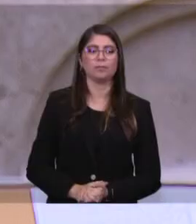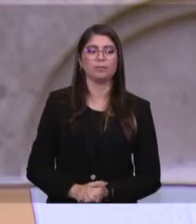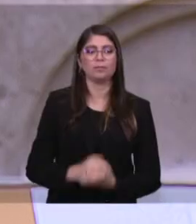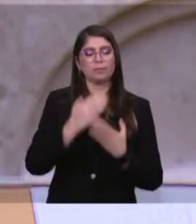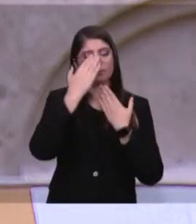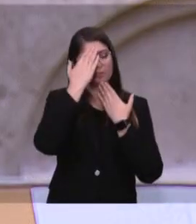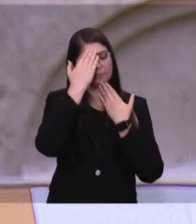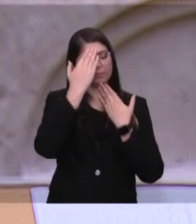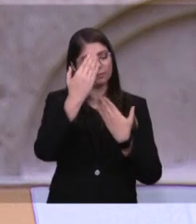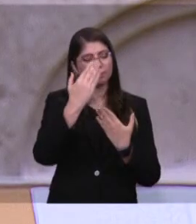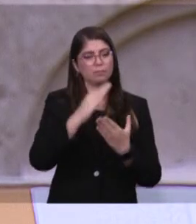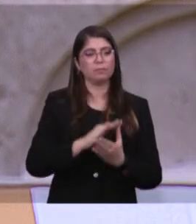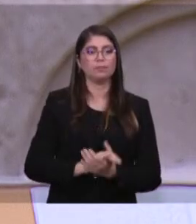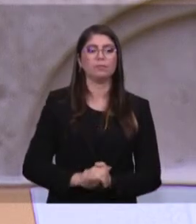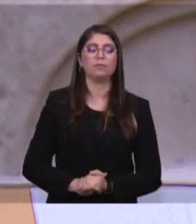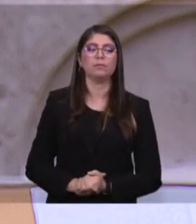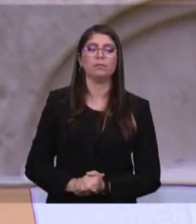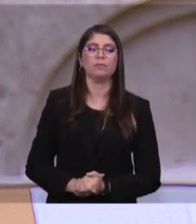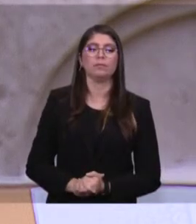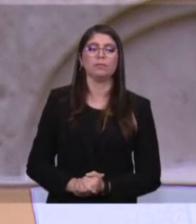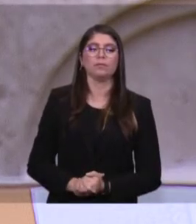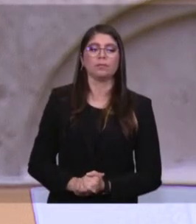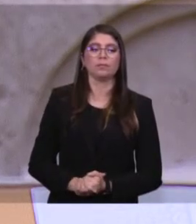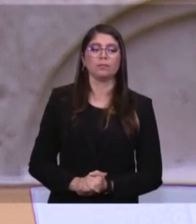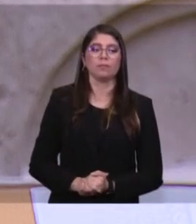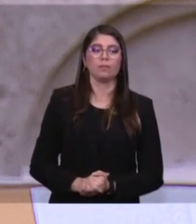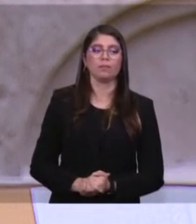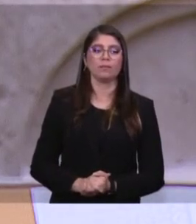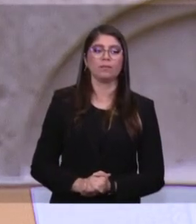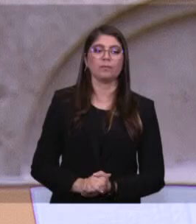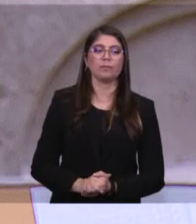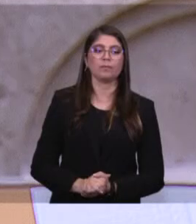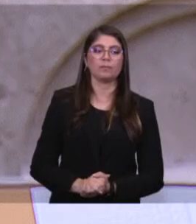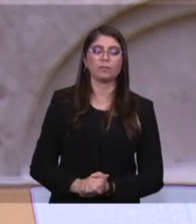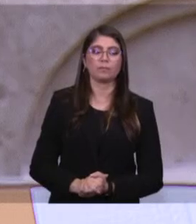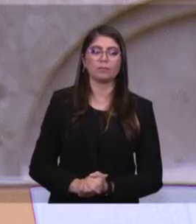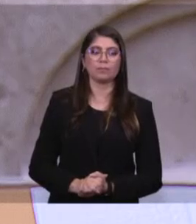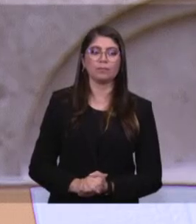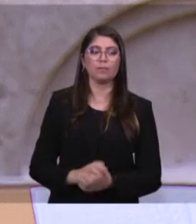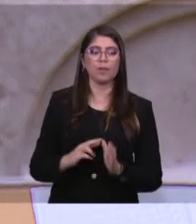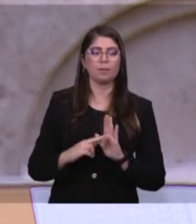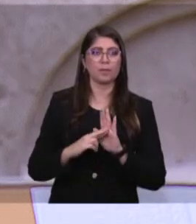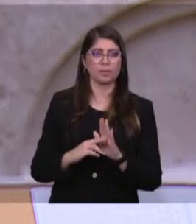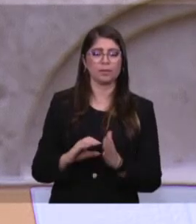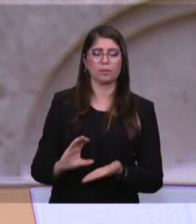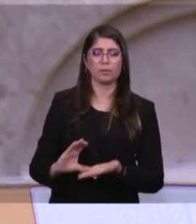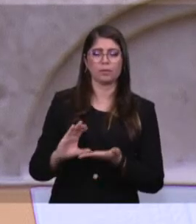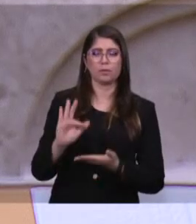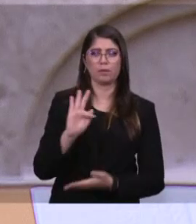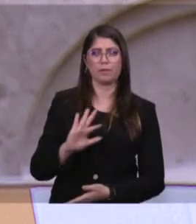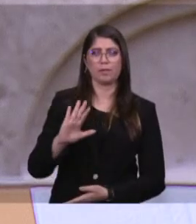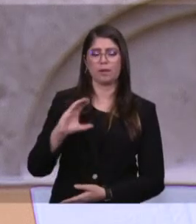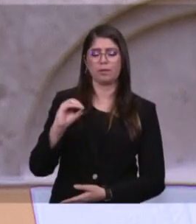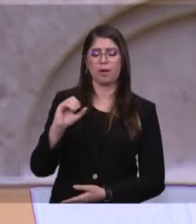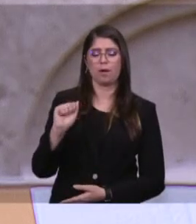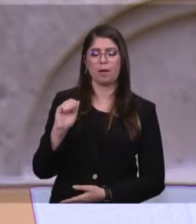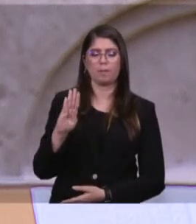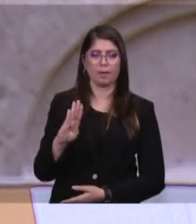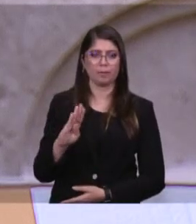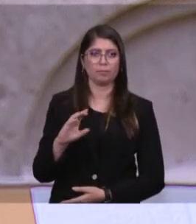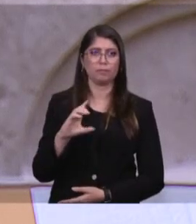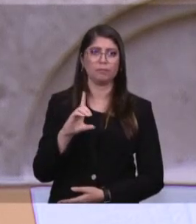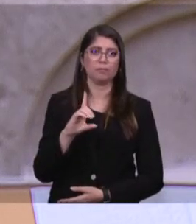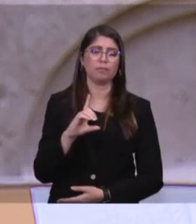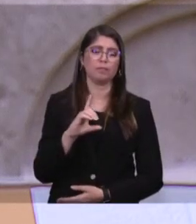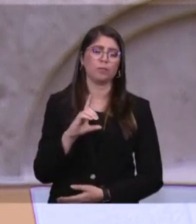Muitíssimo obrigado, doutora Silvia Virgínia Silva de Souza, que falou pelo Conselho Federal da Ordem dos Advogados do